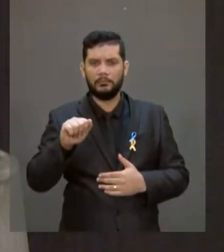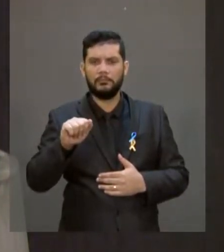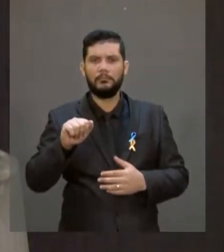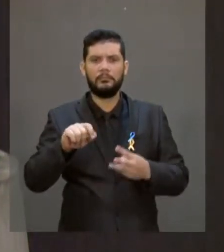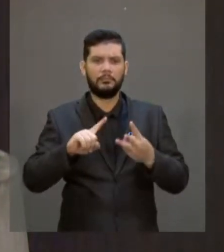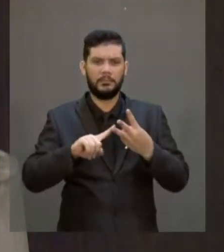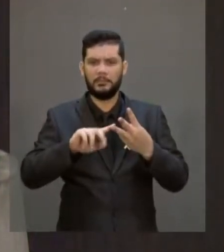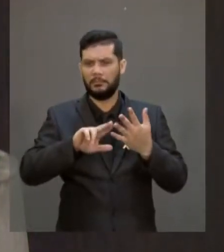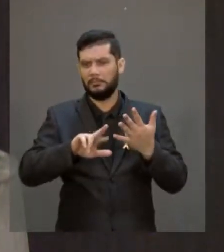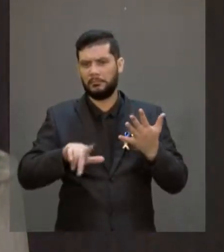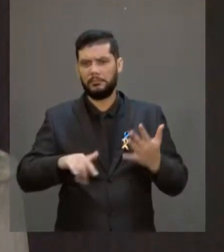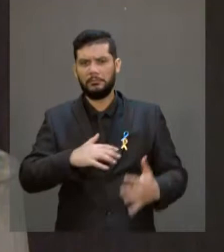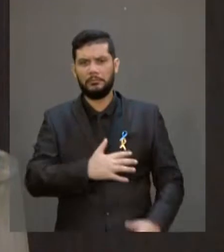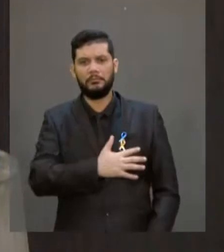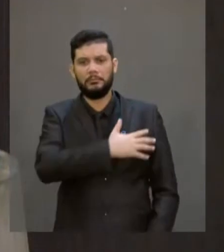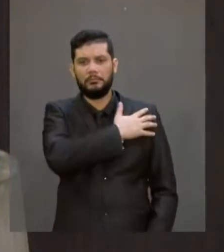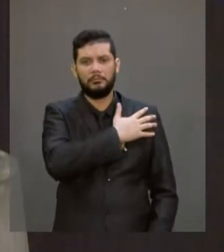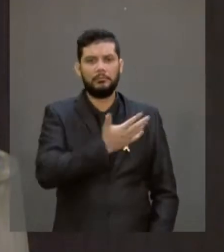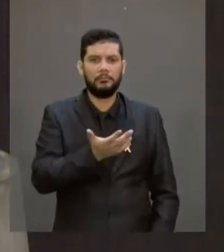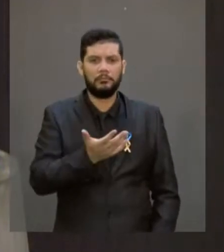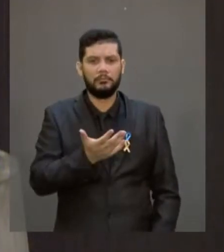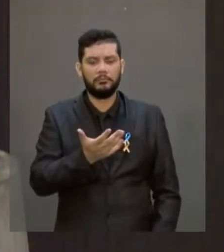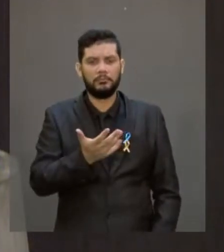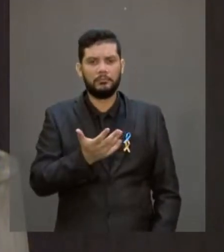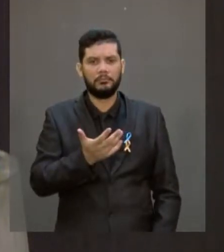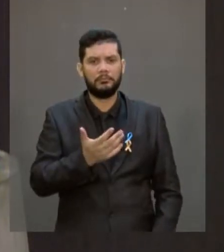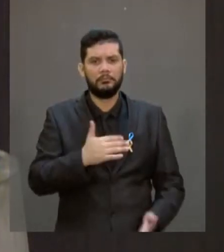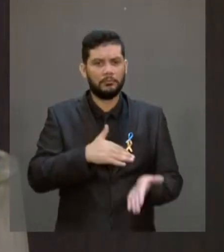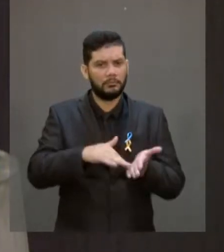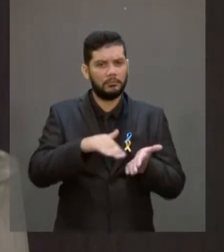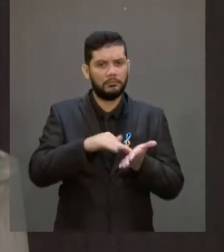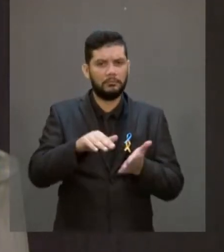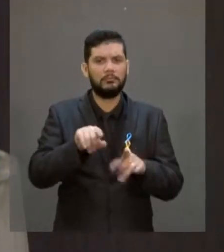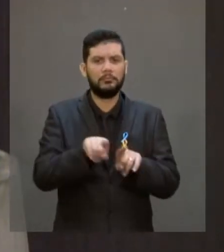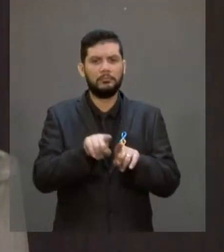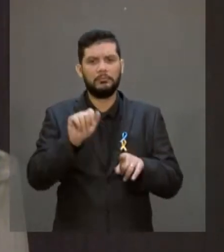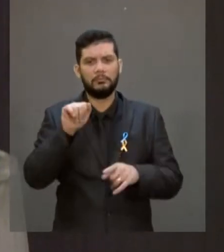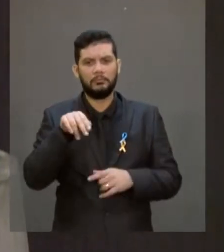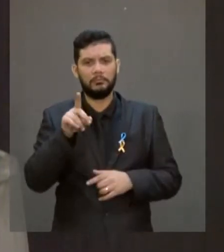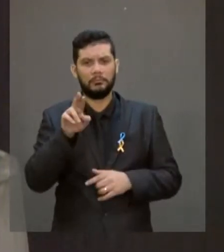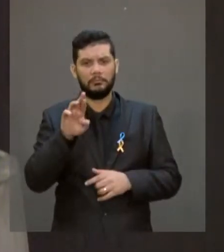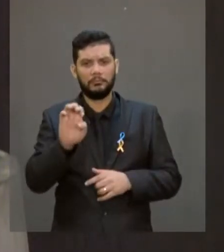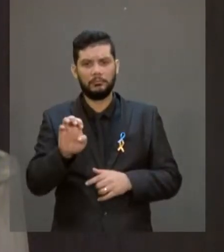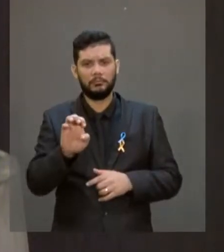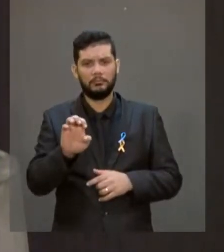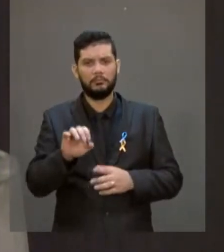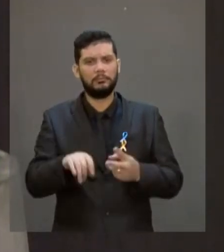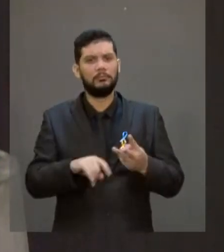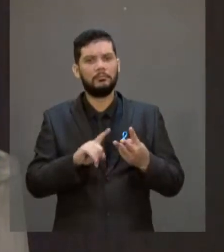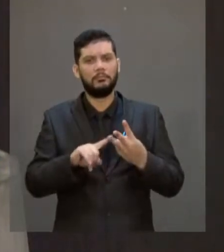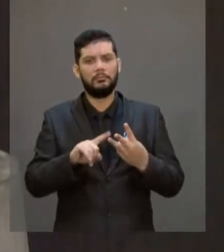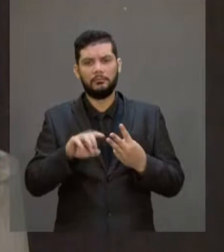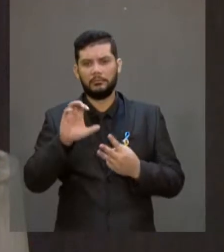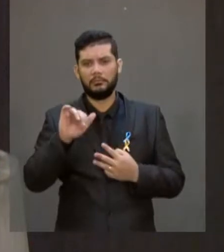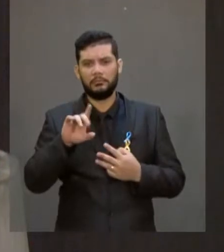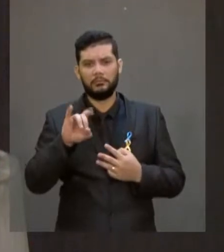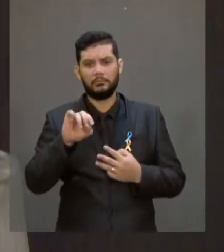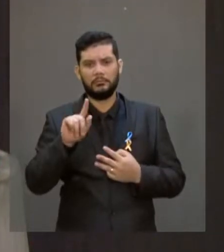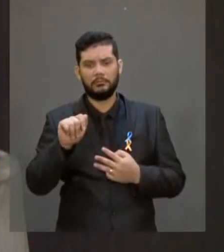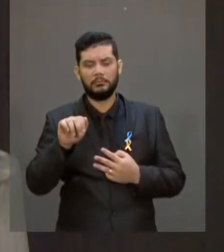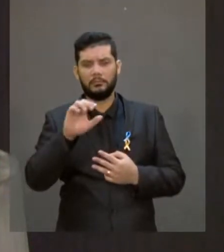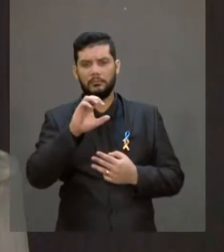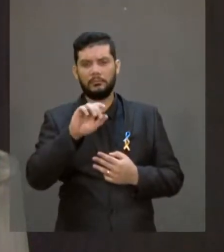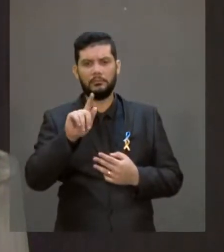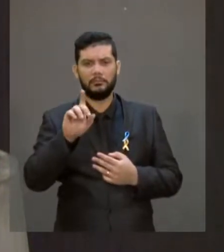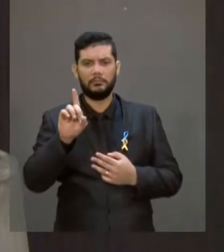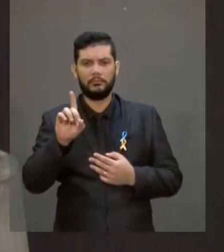o secretário André, a secretária doutora Cândida da CGD, para que com a sociedade